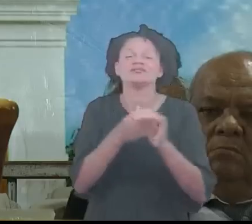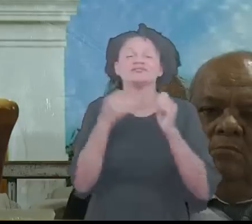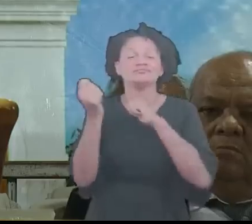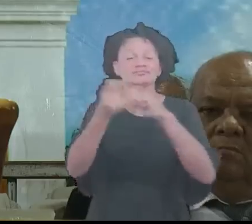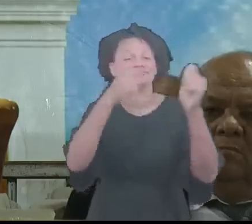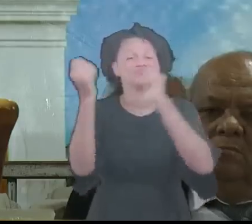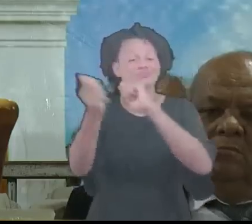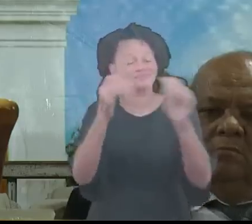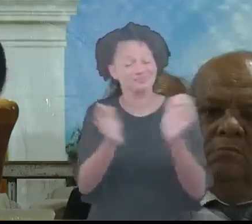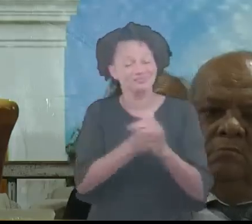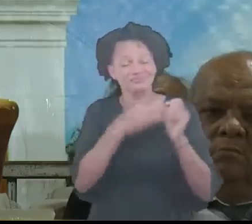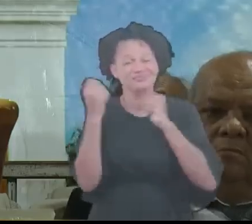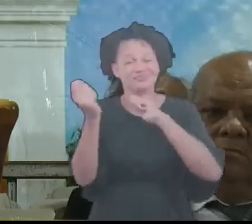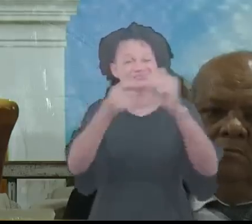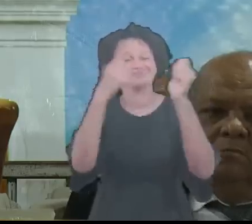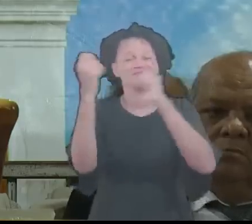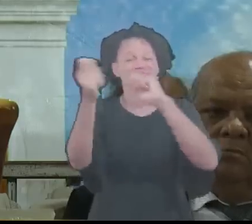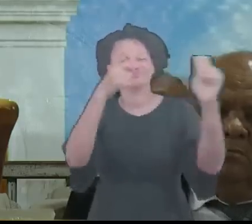aleluia, aleluia.